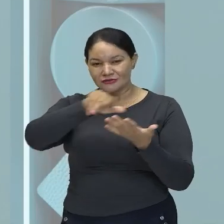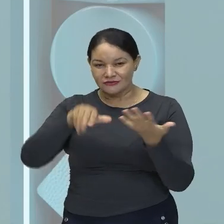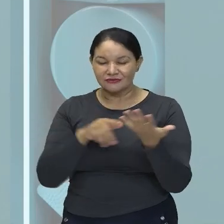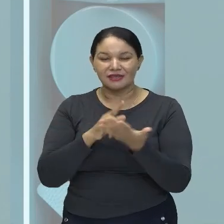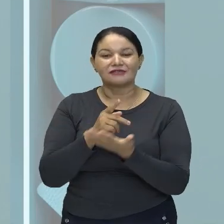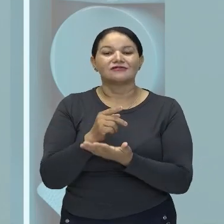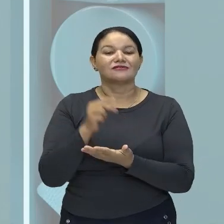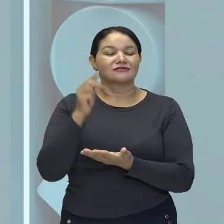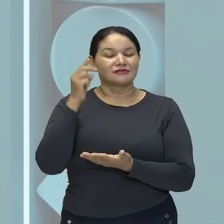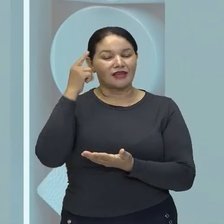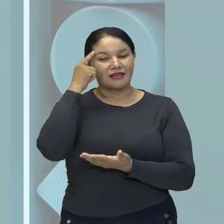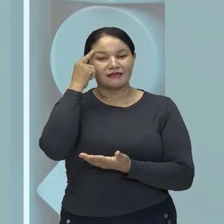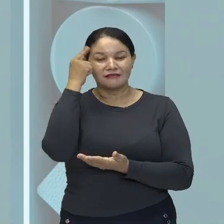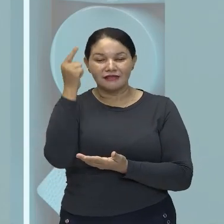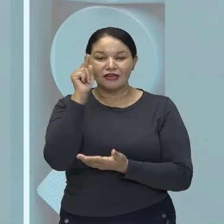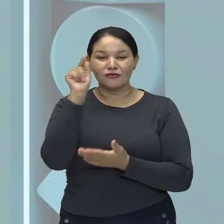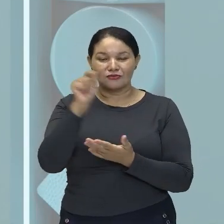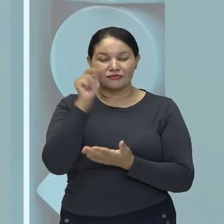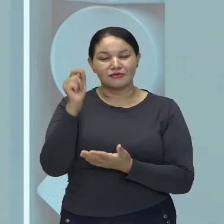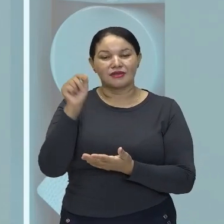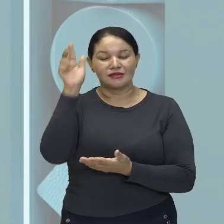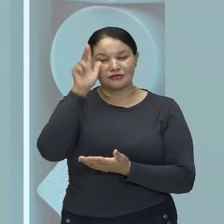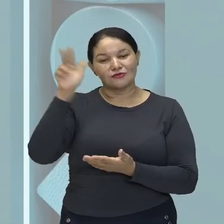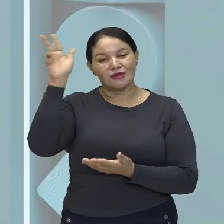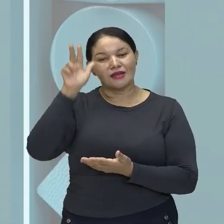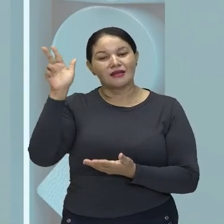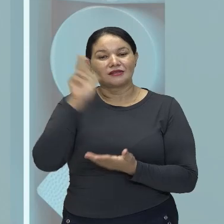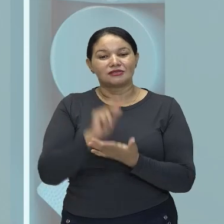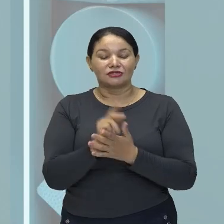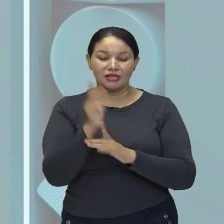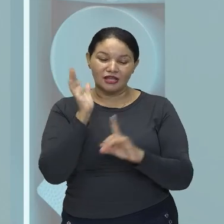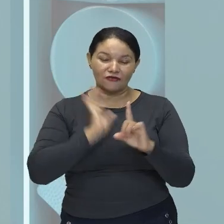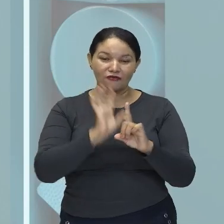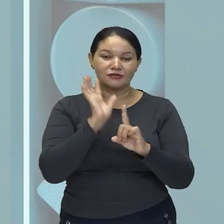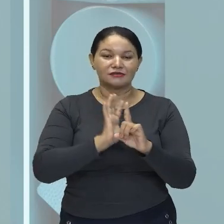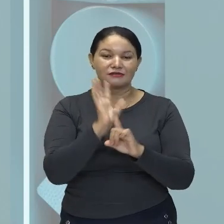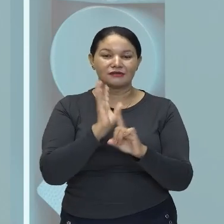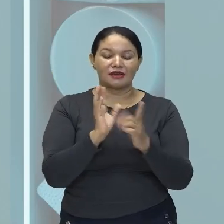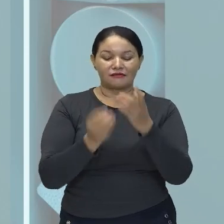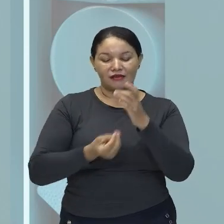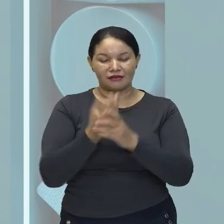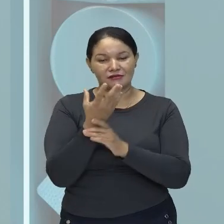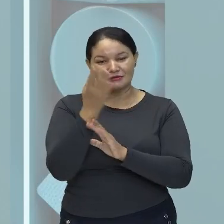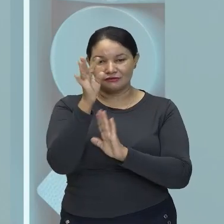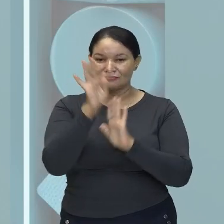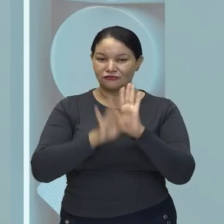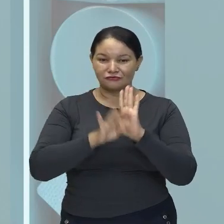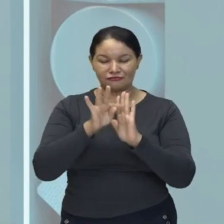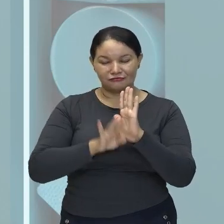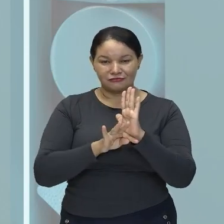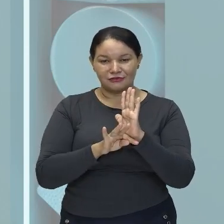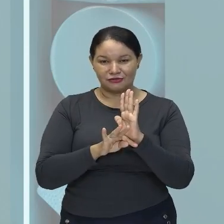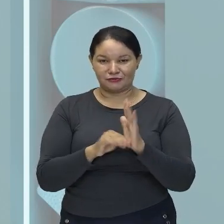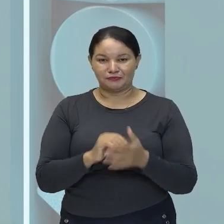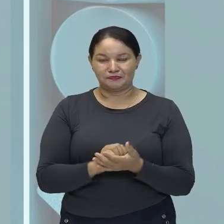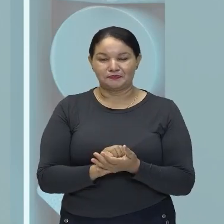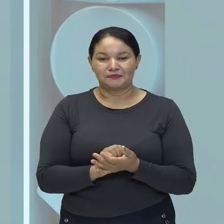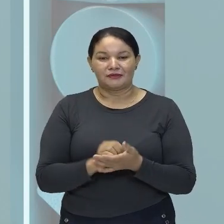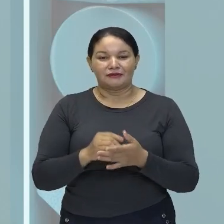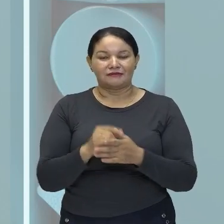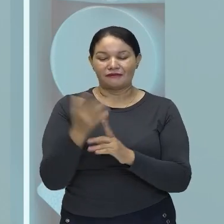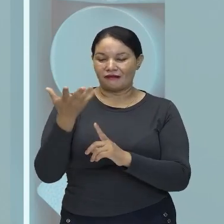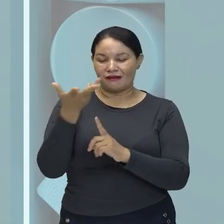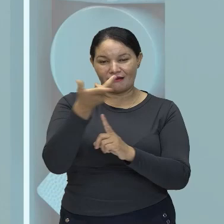os surrealistas que influenciaram a produção desse texto, a produção desse tipo de arte,